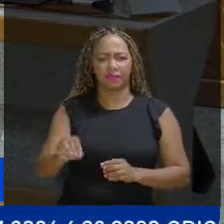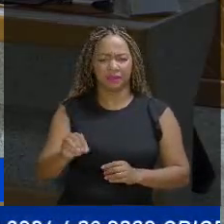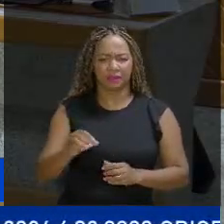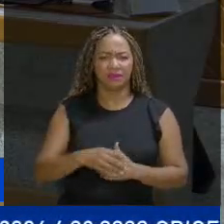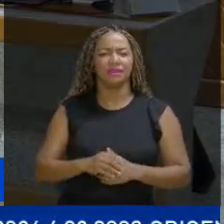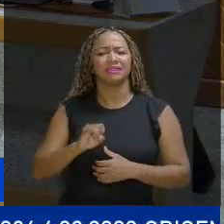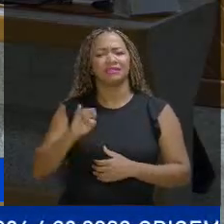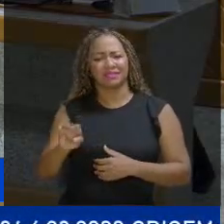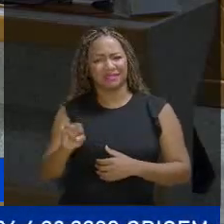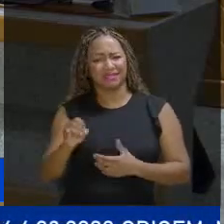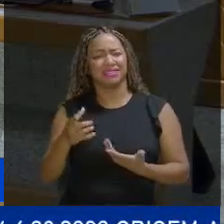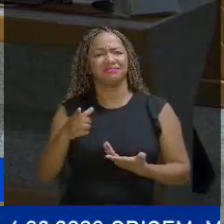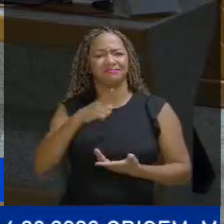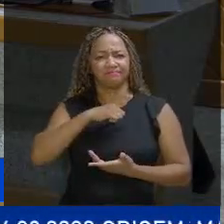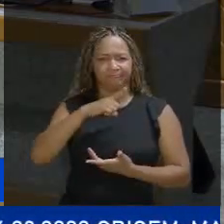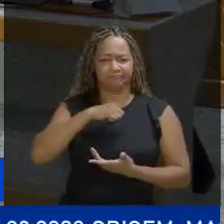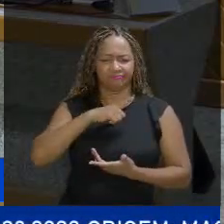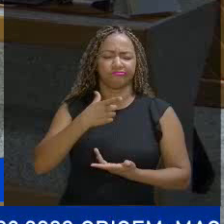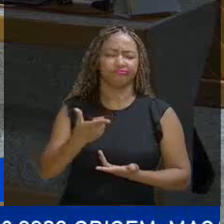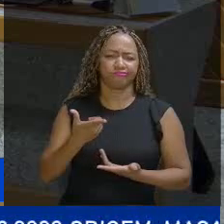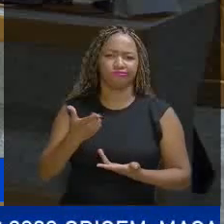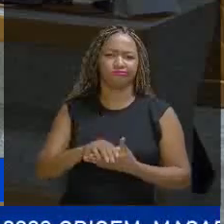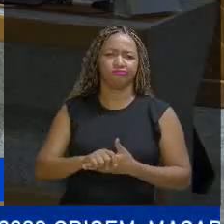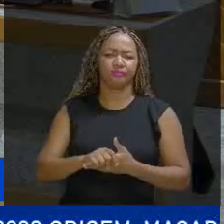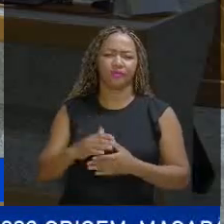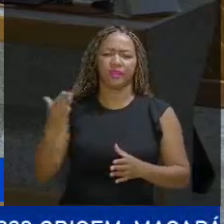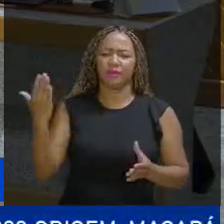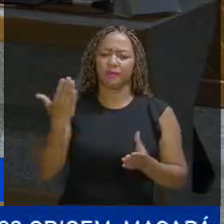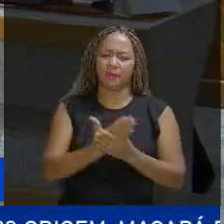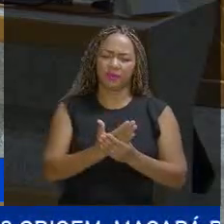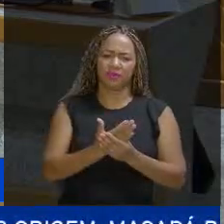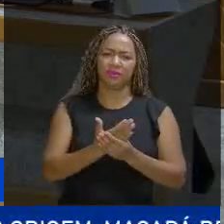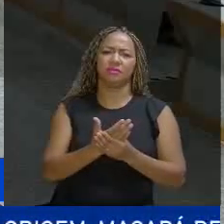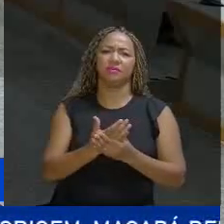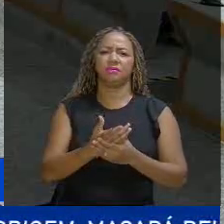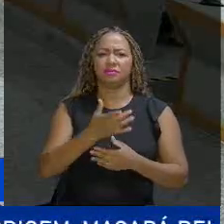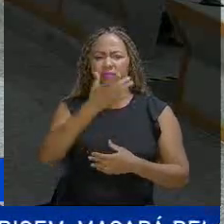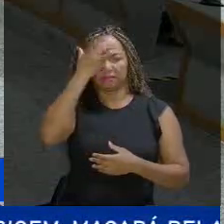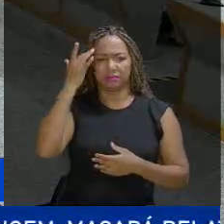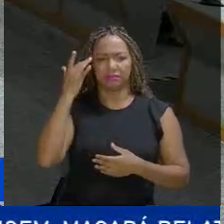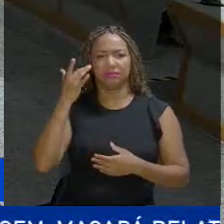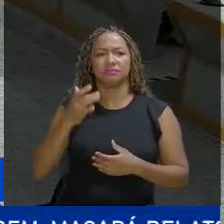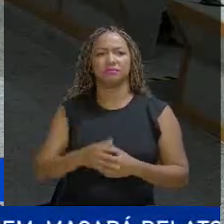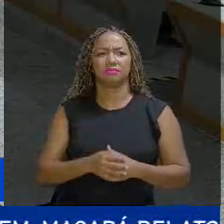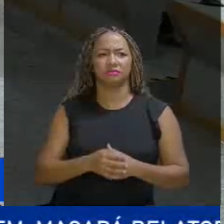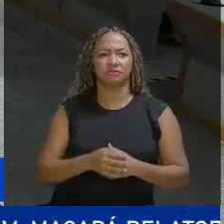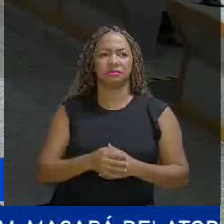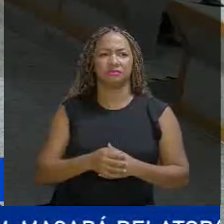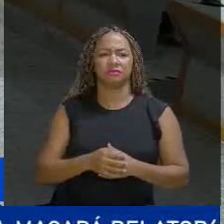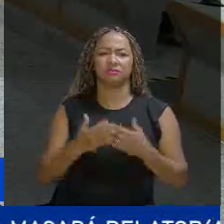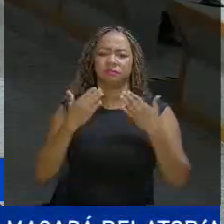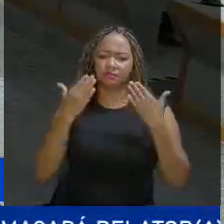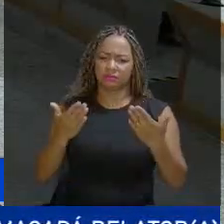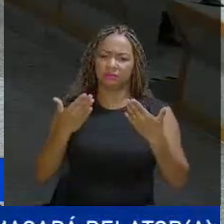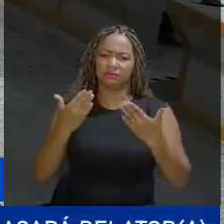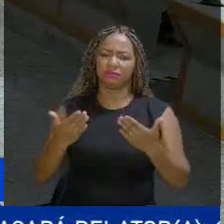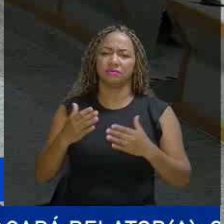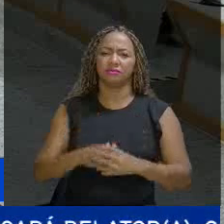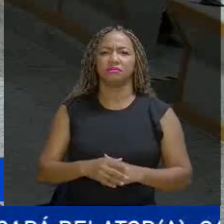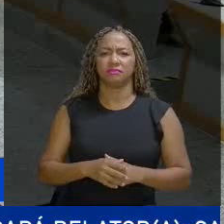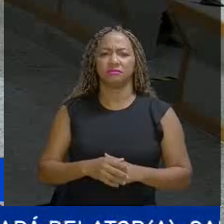a enfrentar algo que chega na intimidade das pessoas que ele se declarou por suspeito em razão